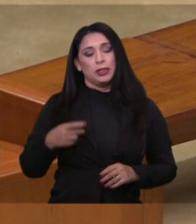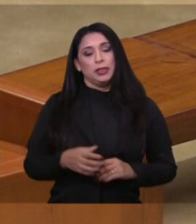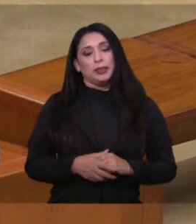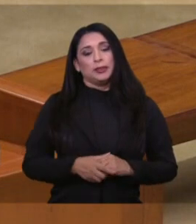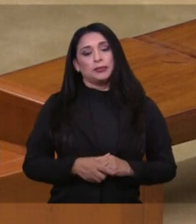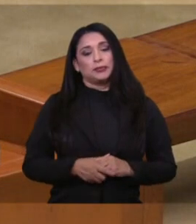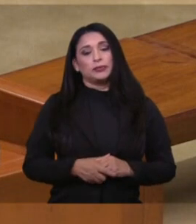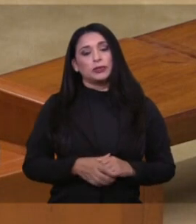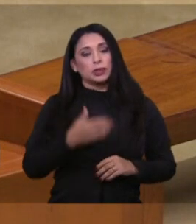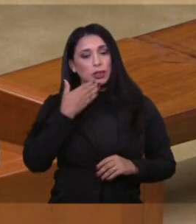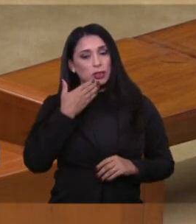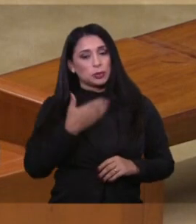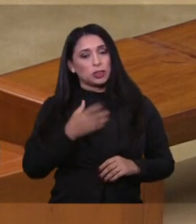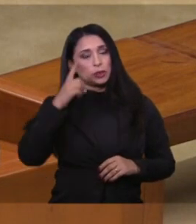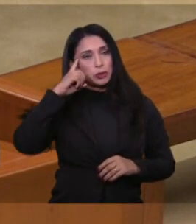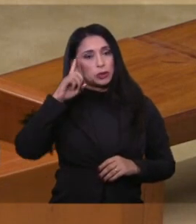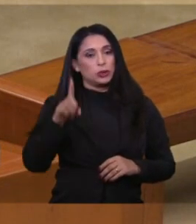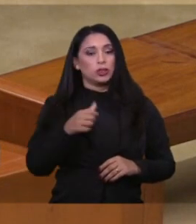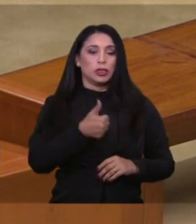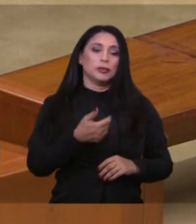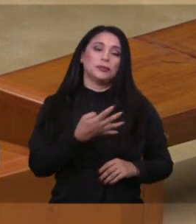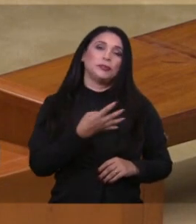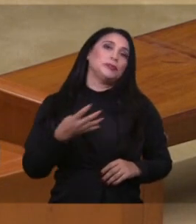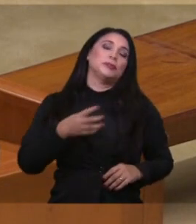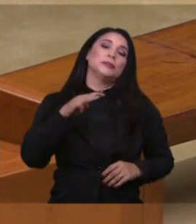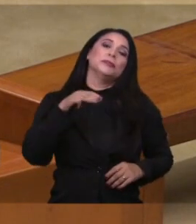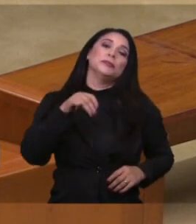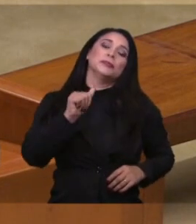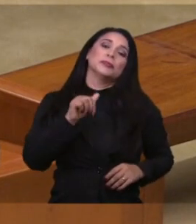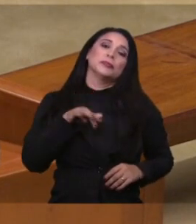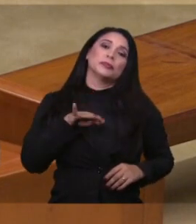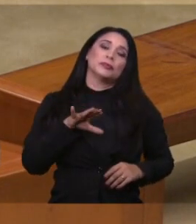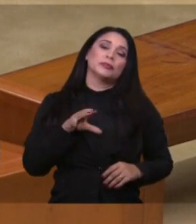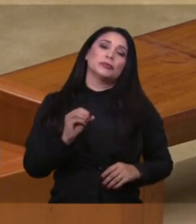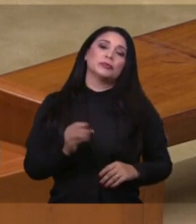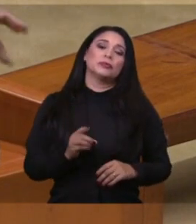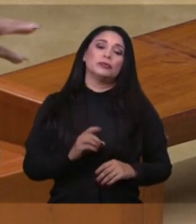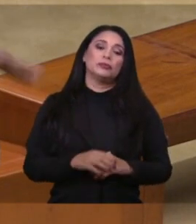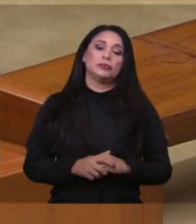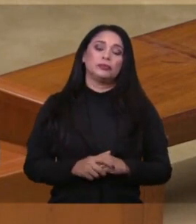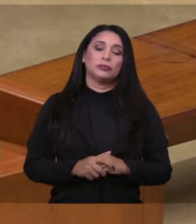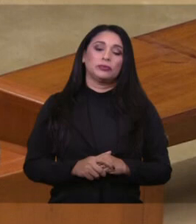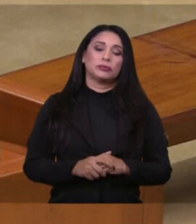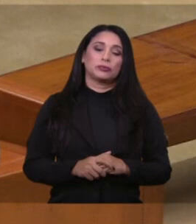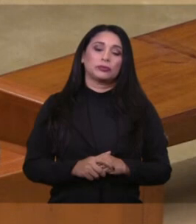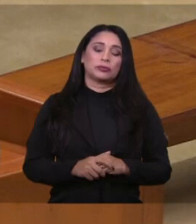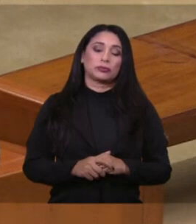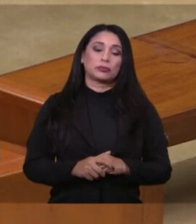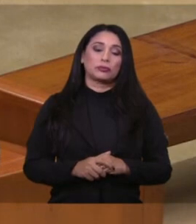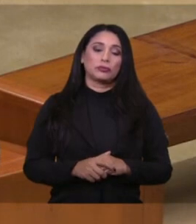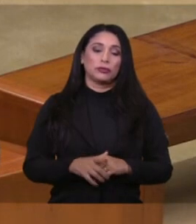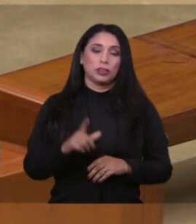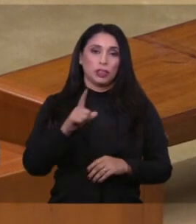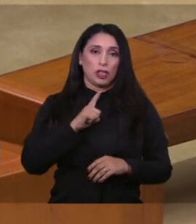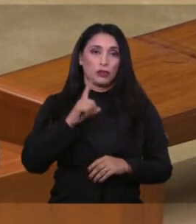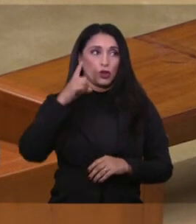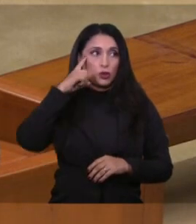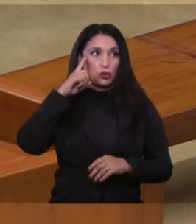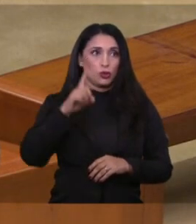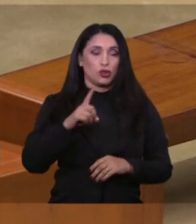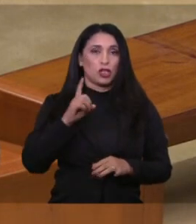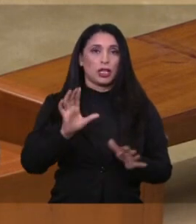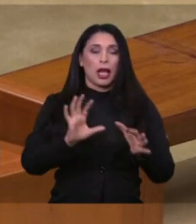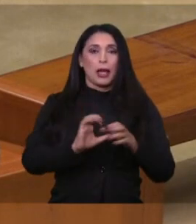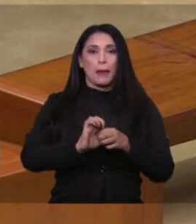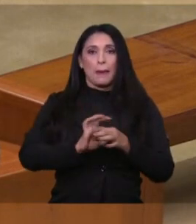invocamos que seja relembrado o dia 14 de maio, o dia seguinte ao proclamado dia da abolição, que hoje sabemos